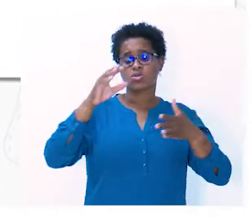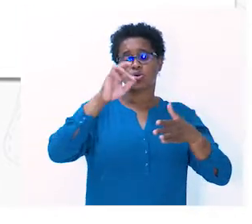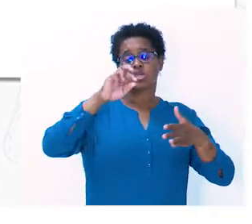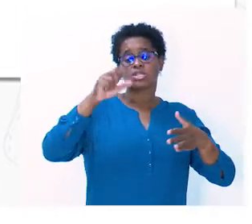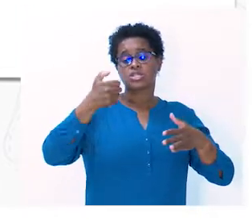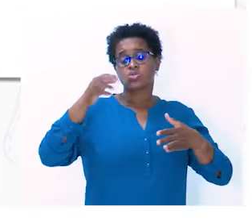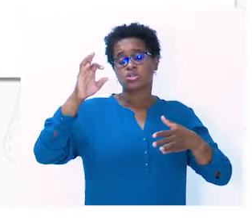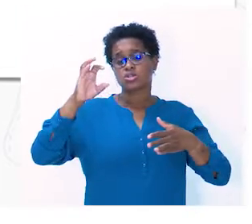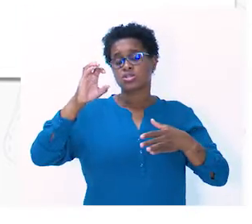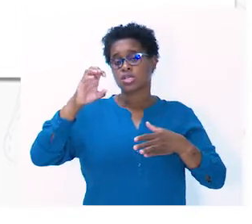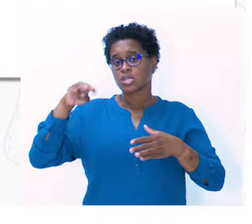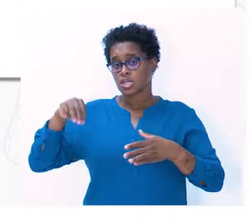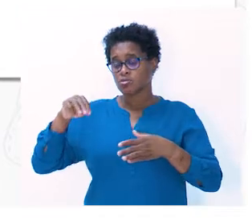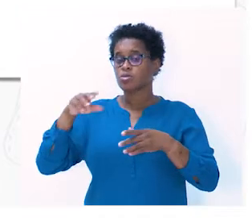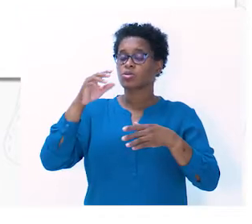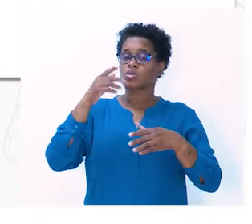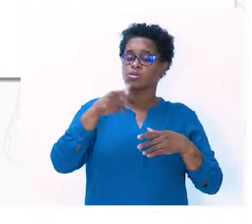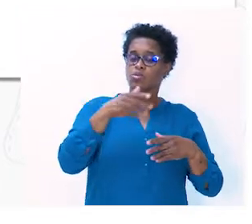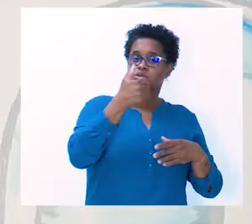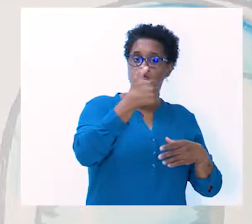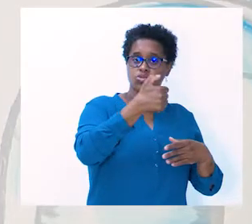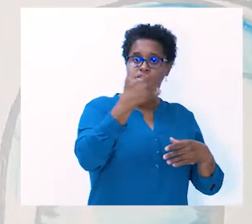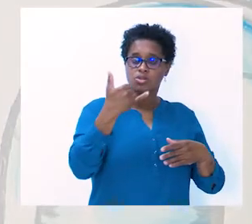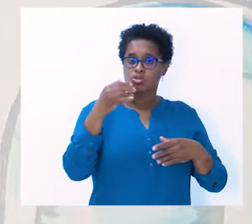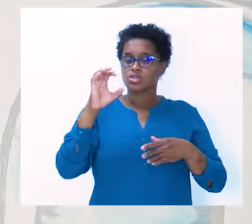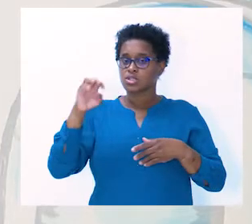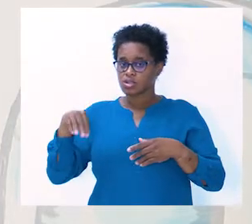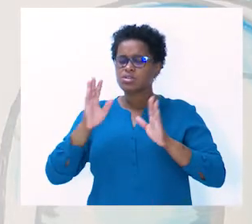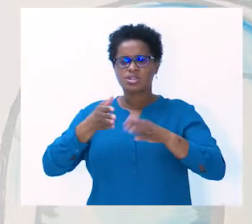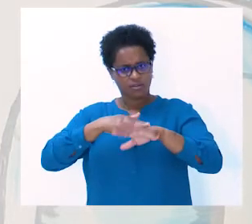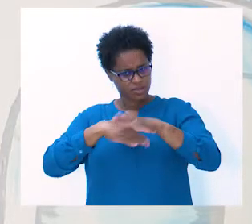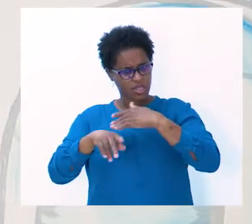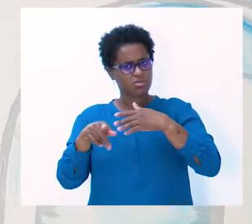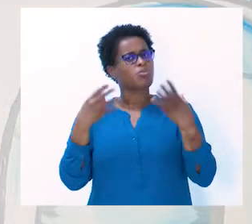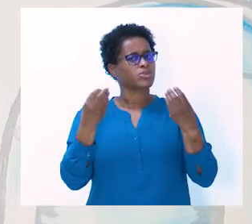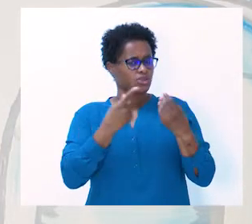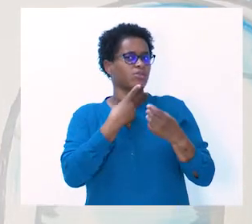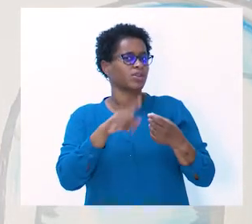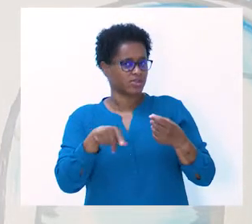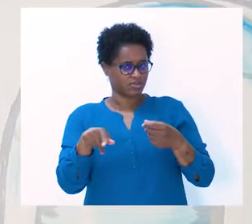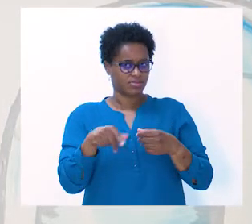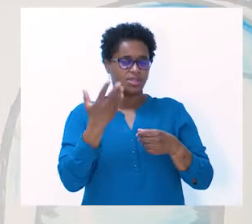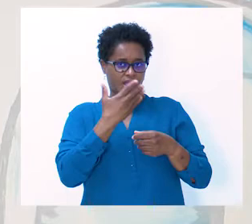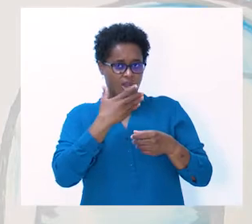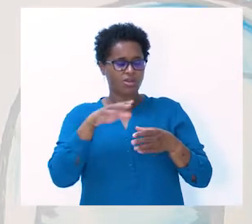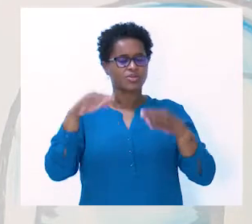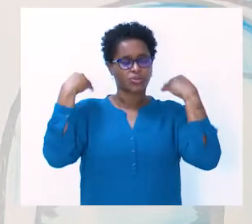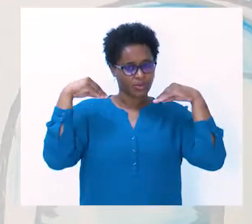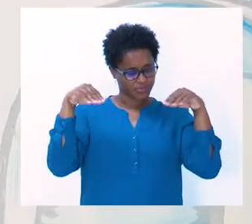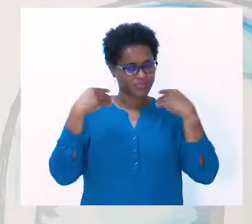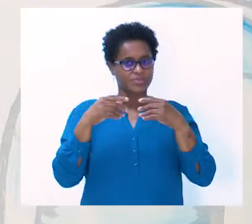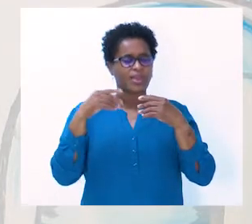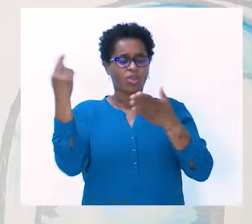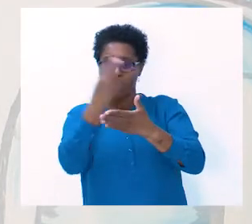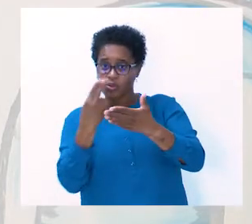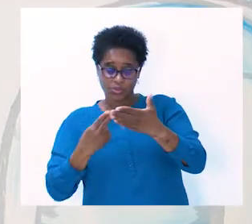cm por 52 cm. Já fazem isso, já fizeram isso várias vezes na aula de educação